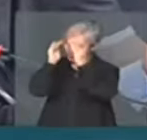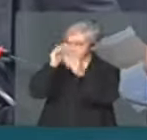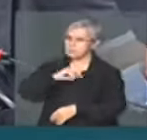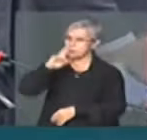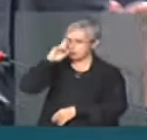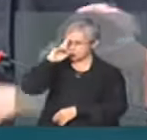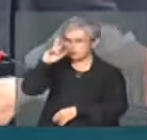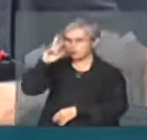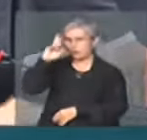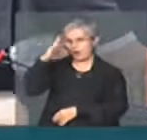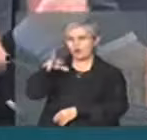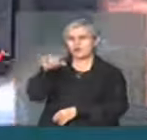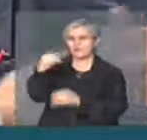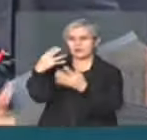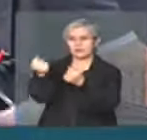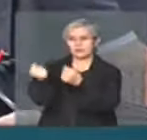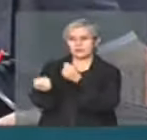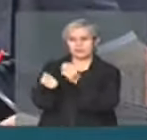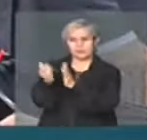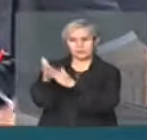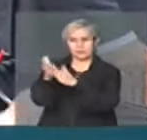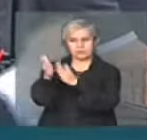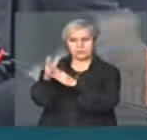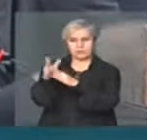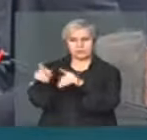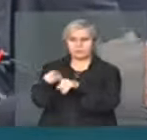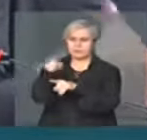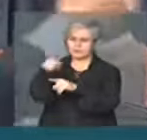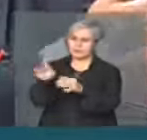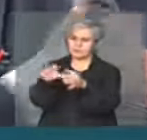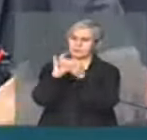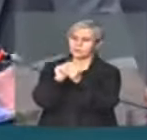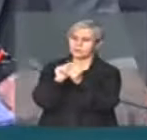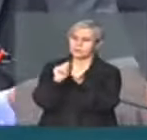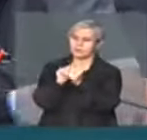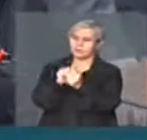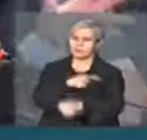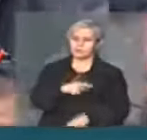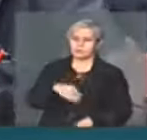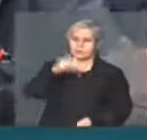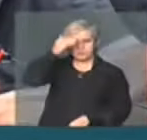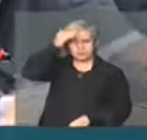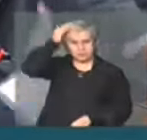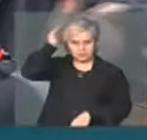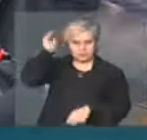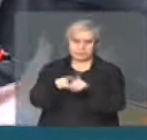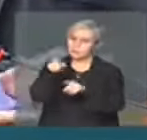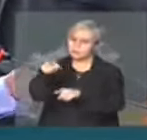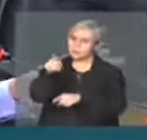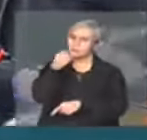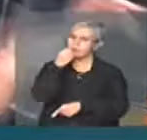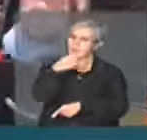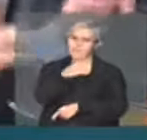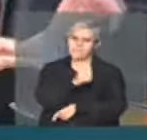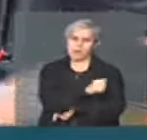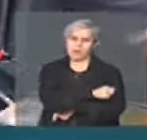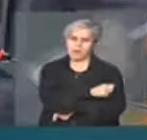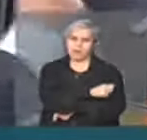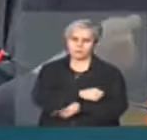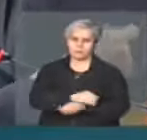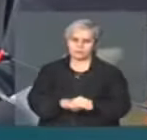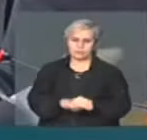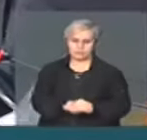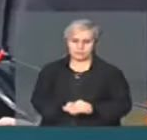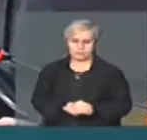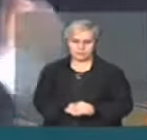Excelência vai ter isso como um elogio. Além de um grande aliado do presidente Eduardo Cunha, Vossa Excelência tem se demonstrado também um bom aluno do presidente Eduardo Cunha. PSD e o